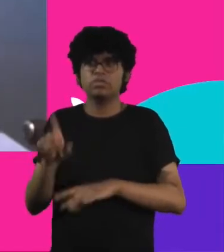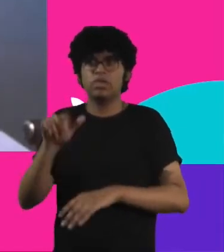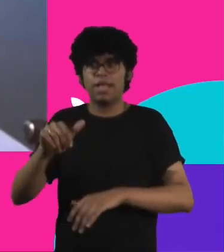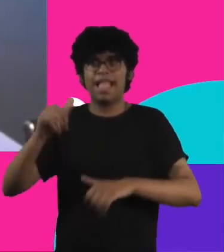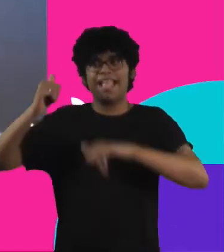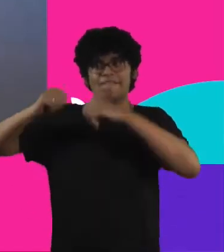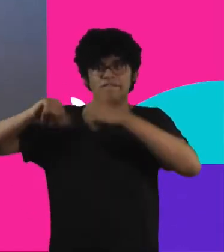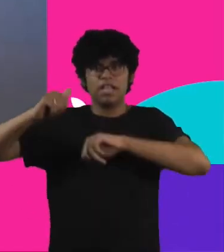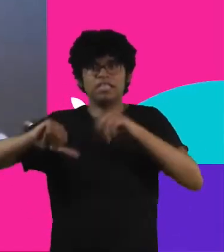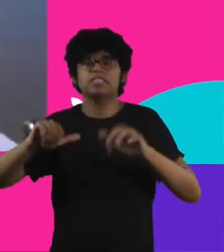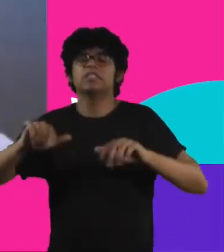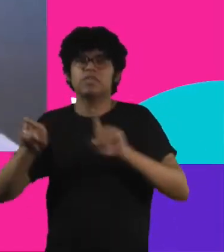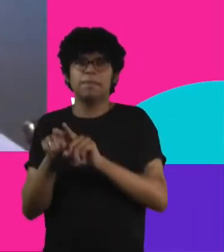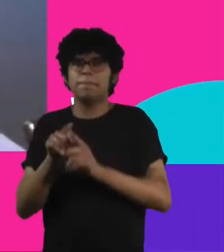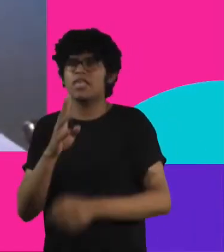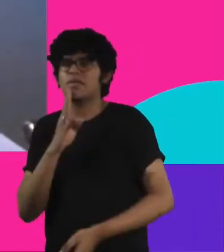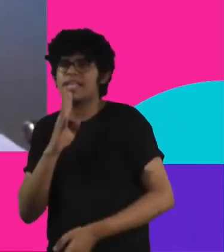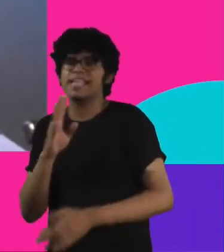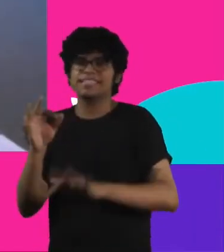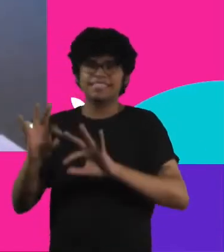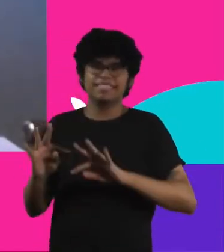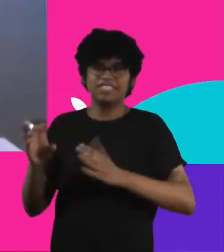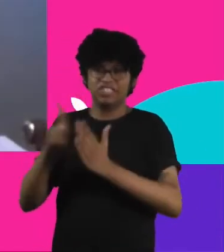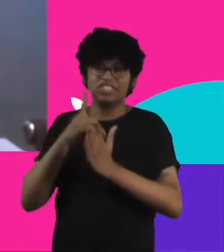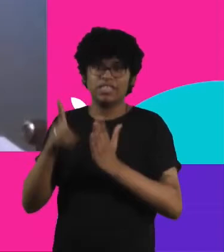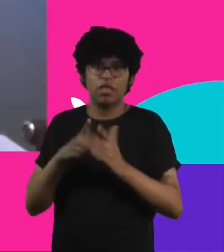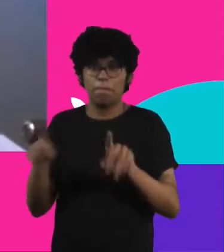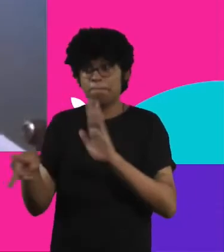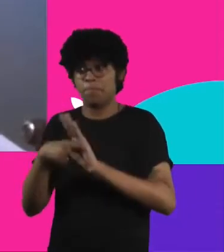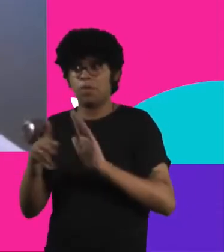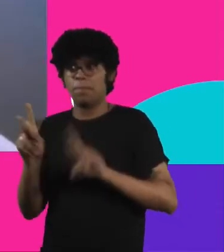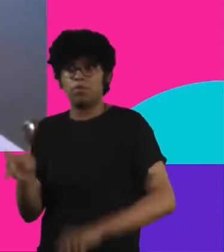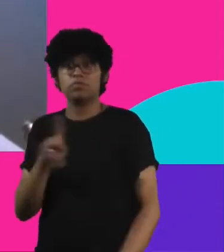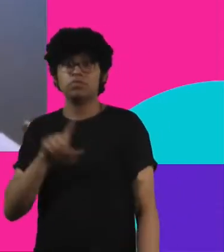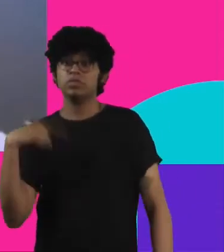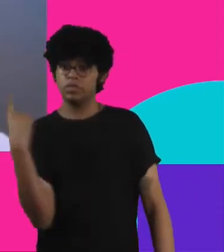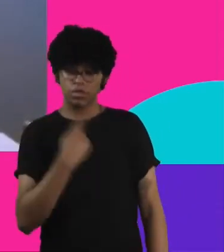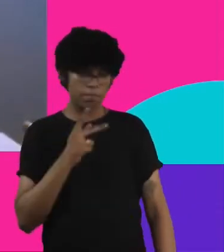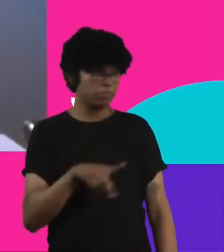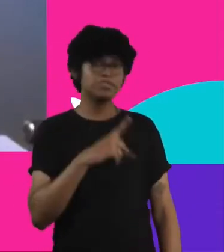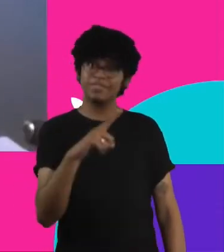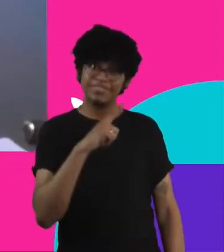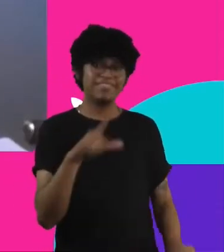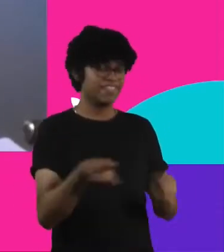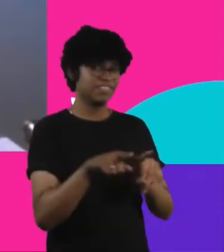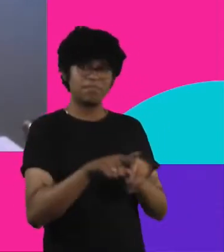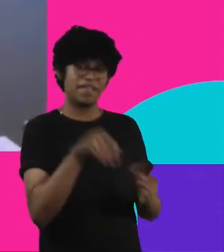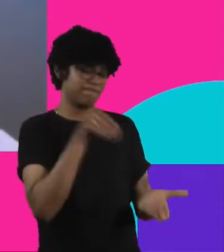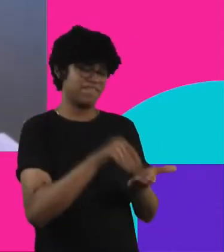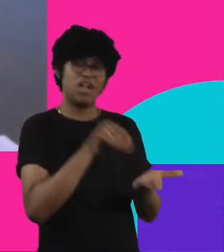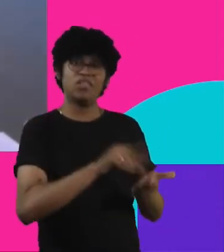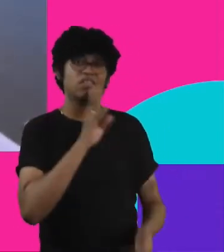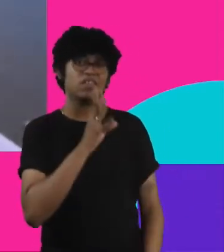autoavaliação, de familiaridade digital por parte dos professores, e os nossos professores também têm baixa fluência em dados. Numa escala de 1 a